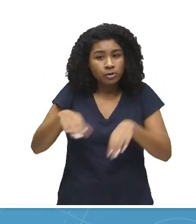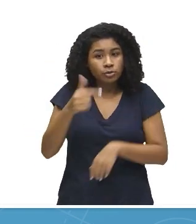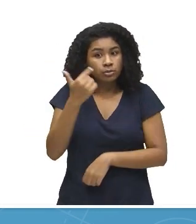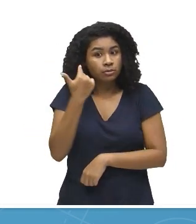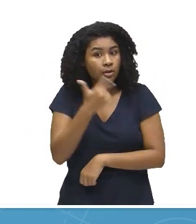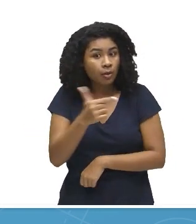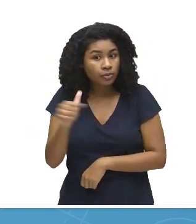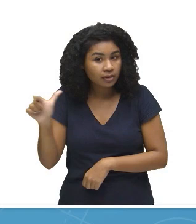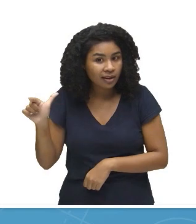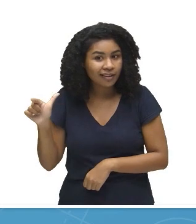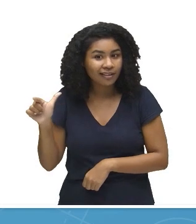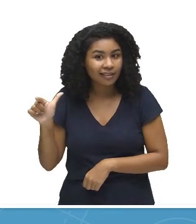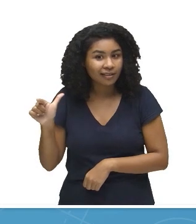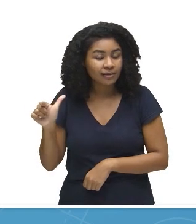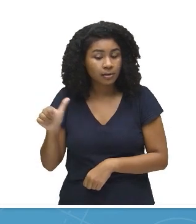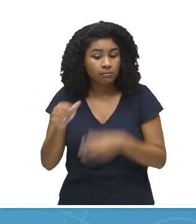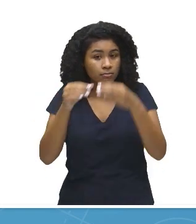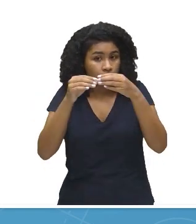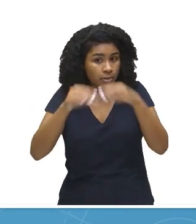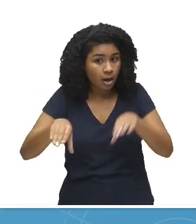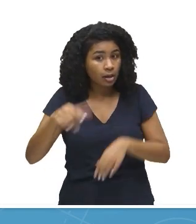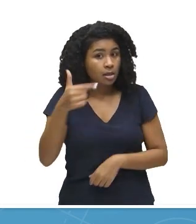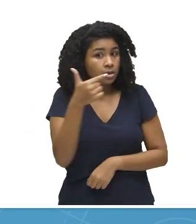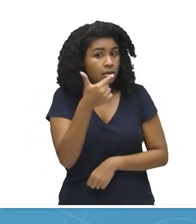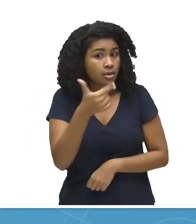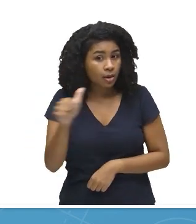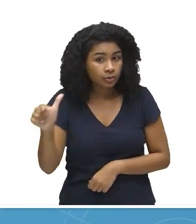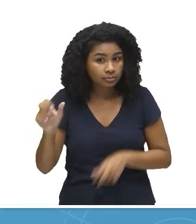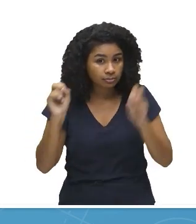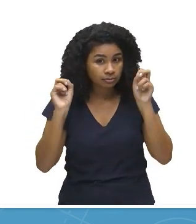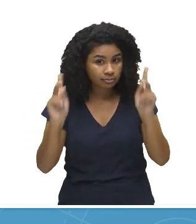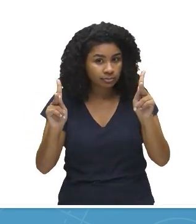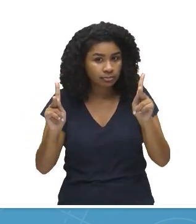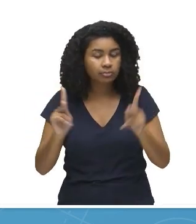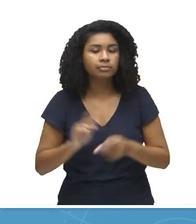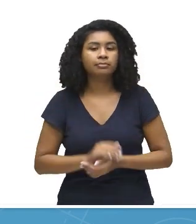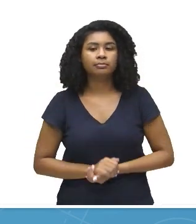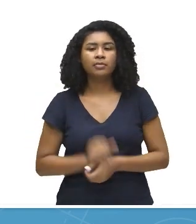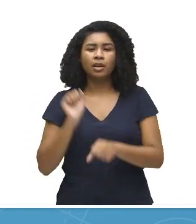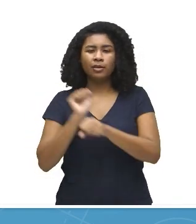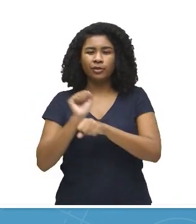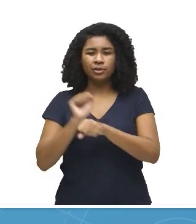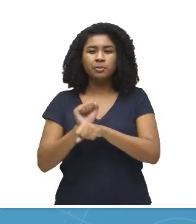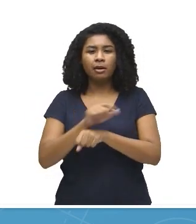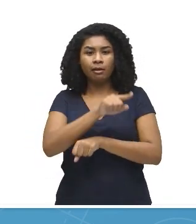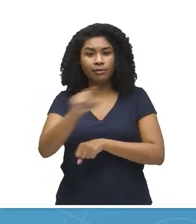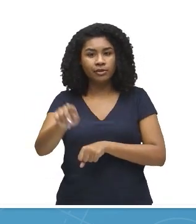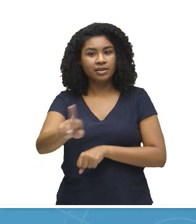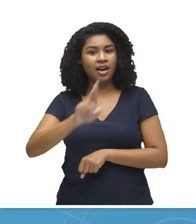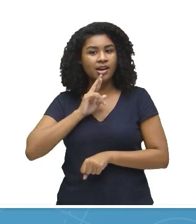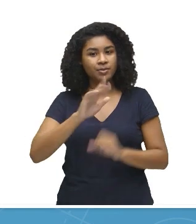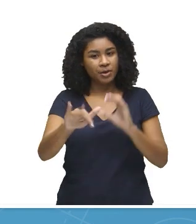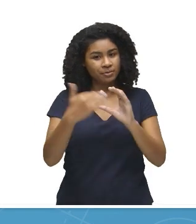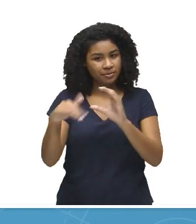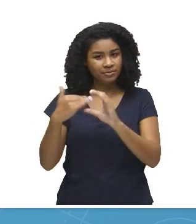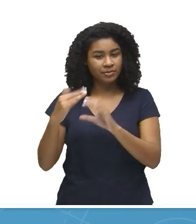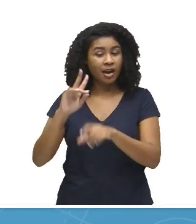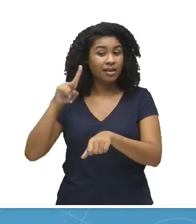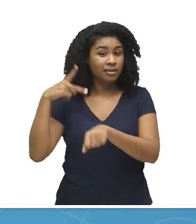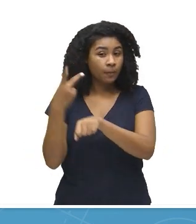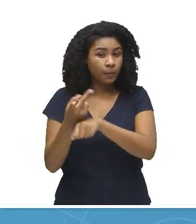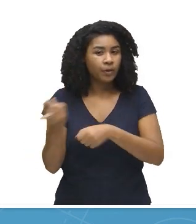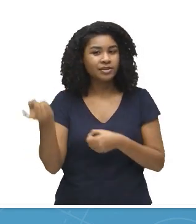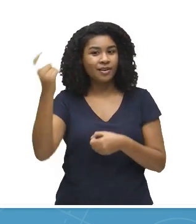é a imagem da letra A, da letra B ou da letra C. Então, a gente vai aguardar aí a resposta de vocês no chat. Daqui a pouco eu retorno